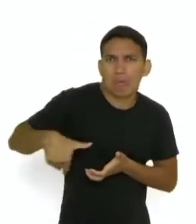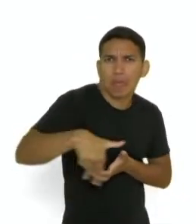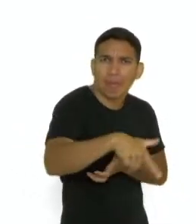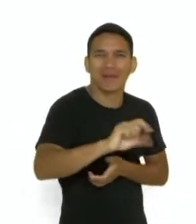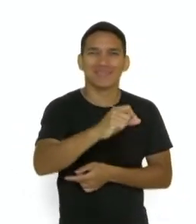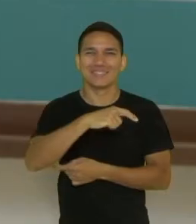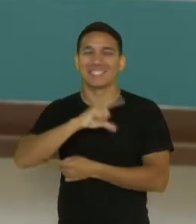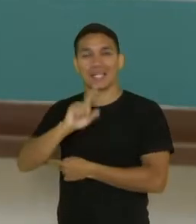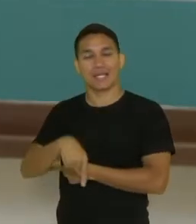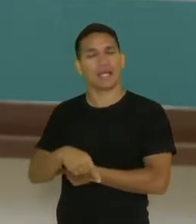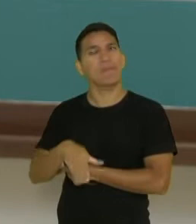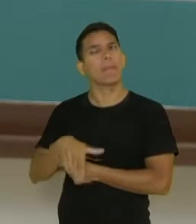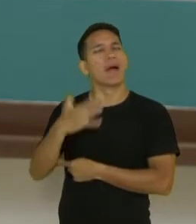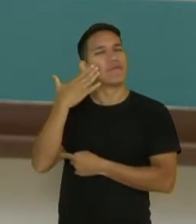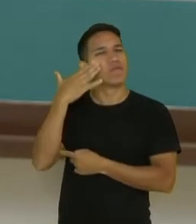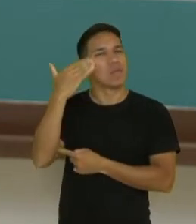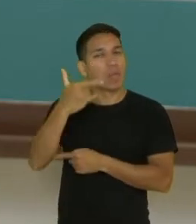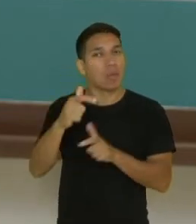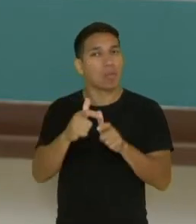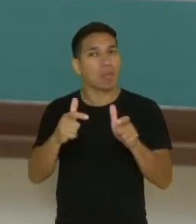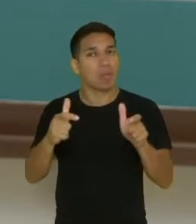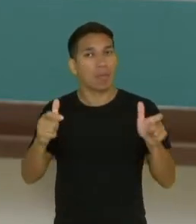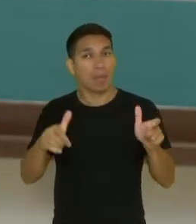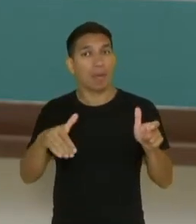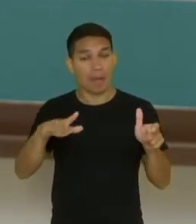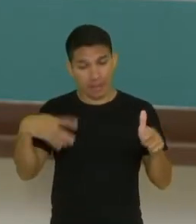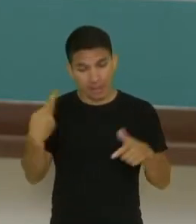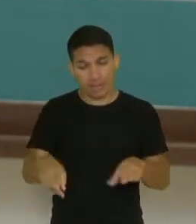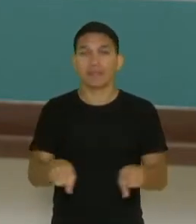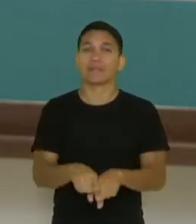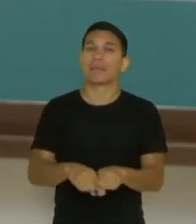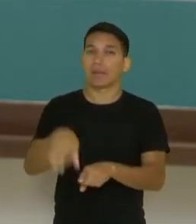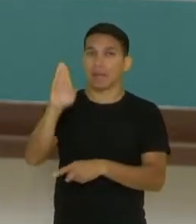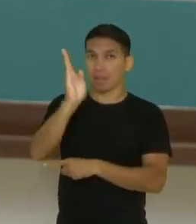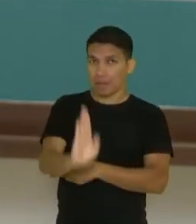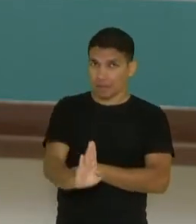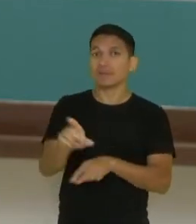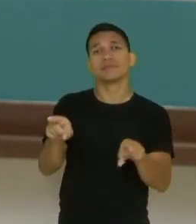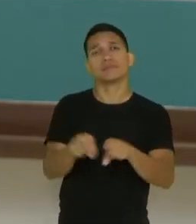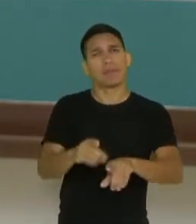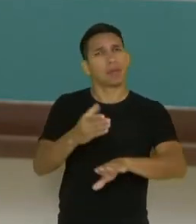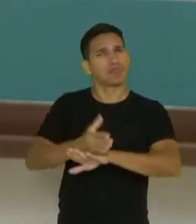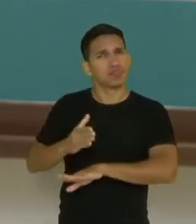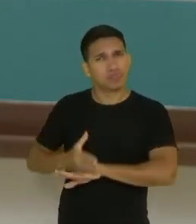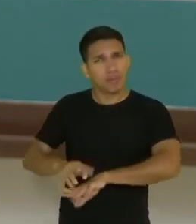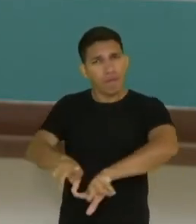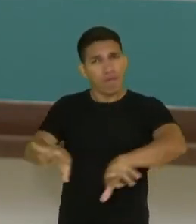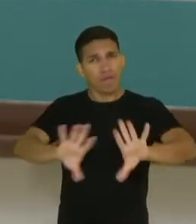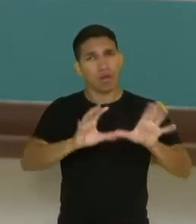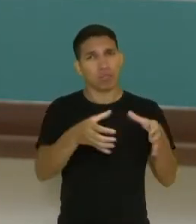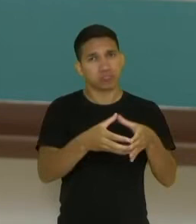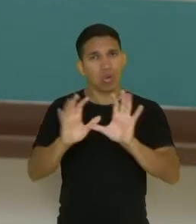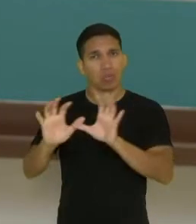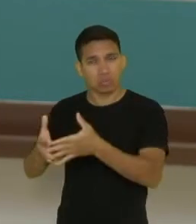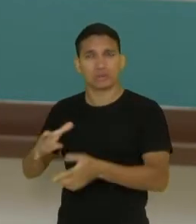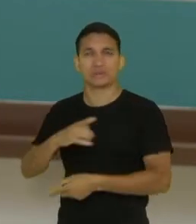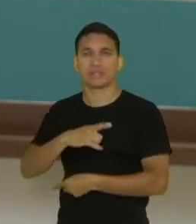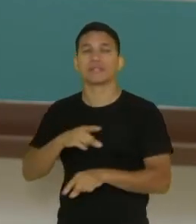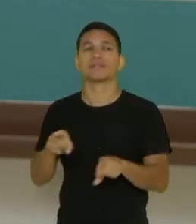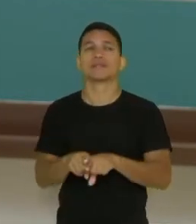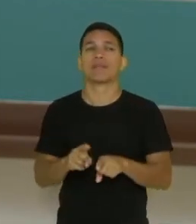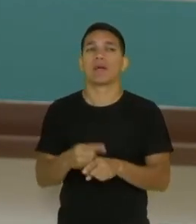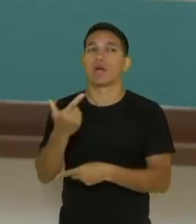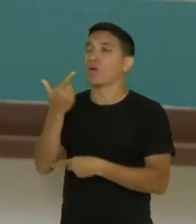modalidade que tá ficando muito conhecida atualmente no Brasil inclusive praticada por várias equipes nós temos o